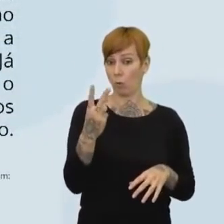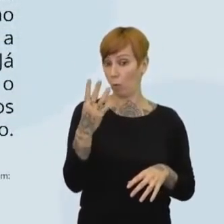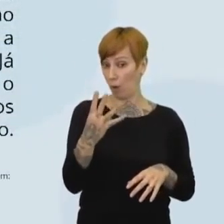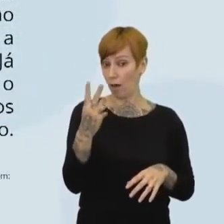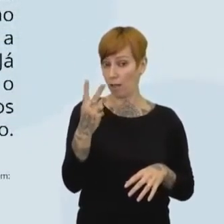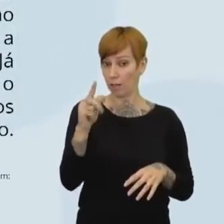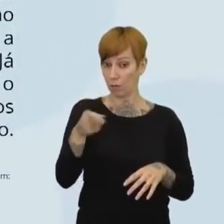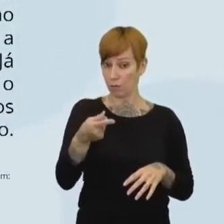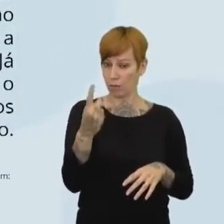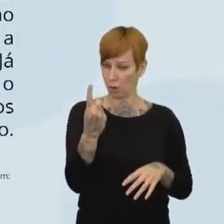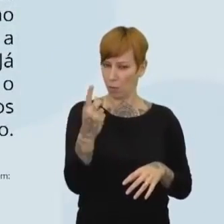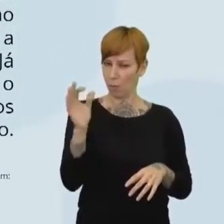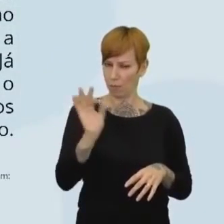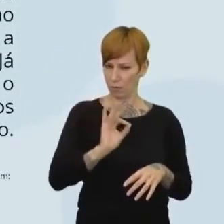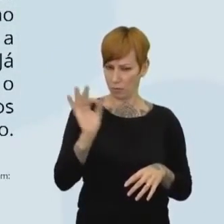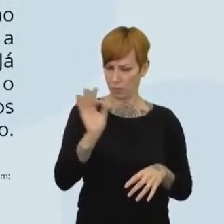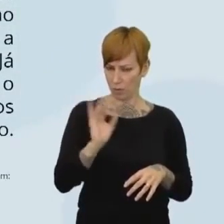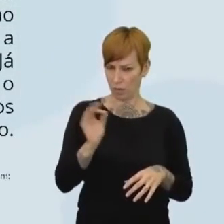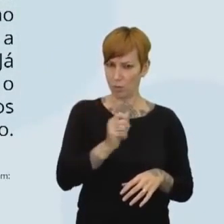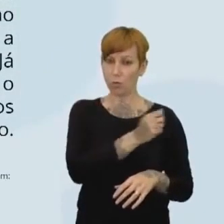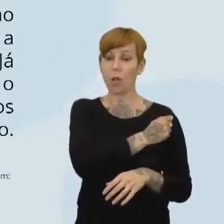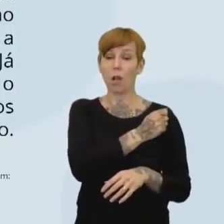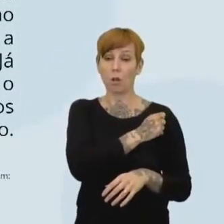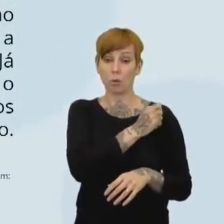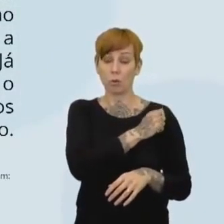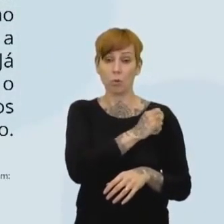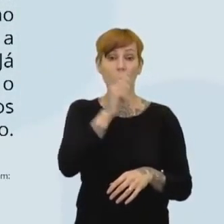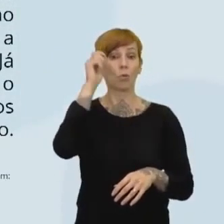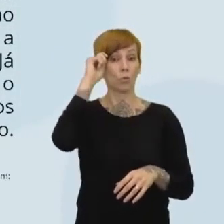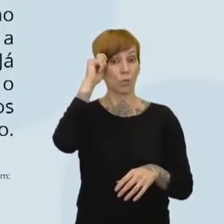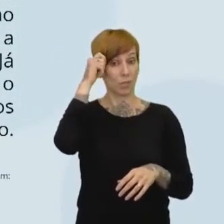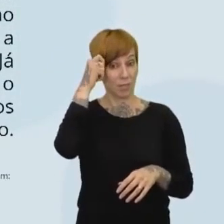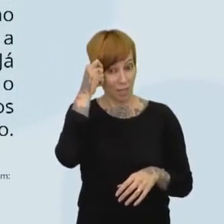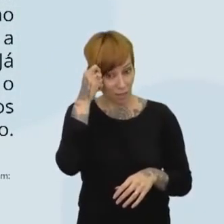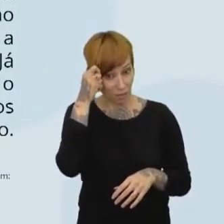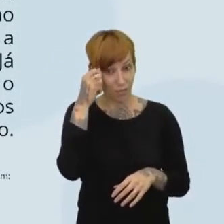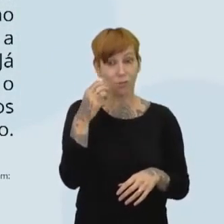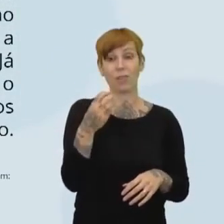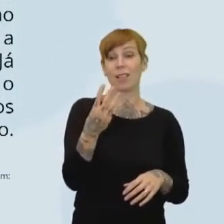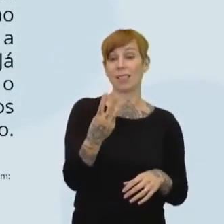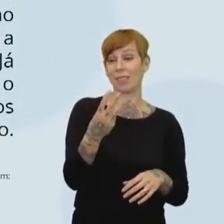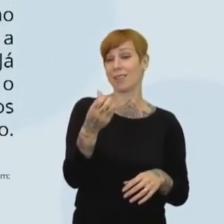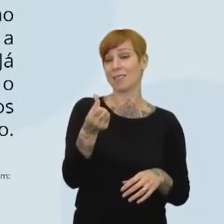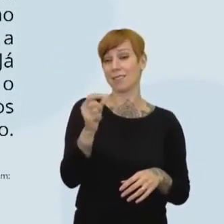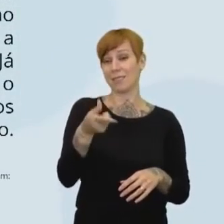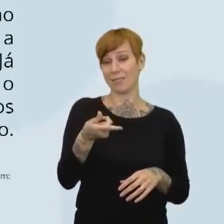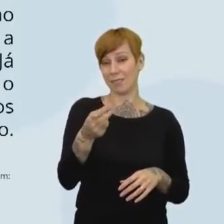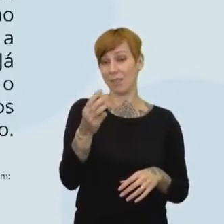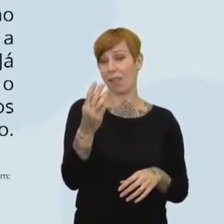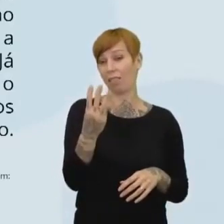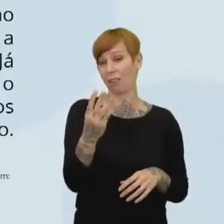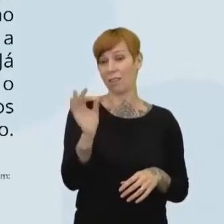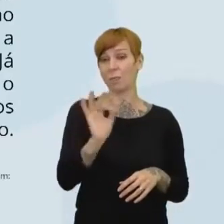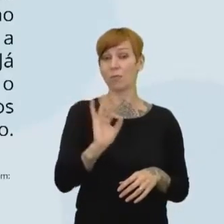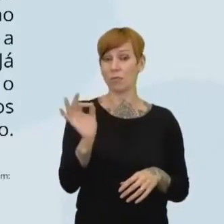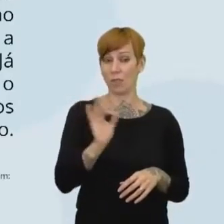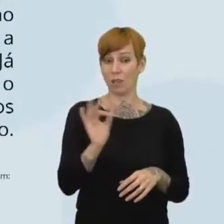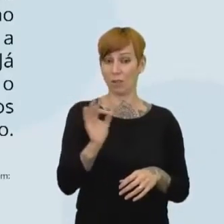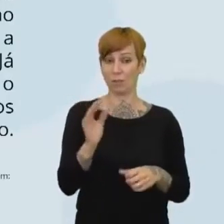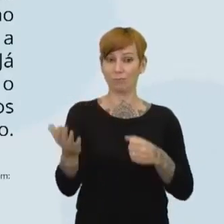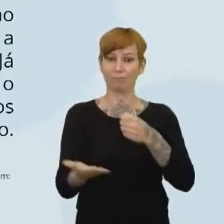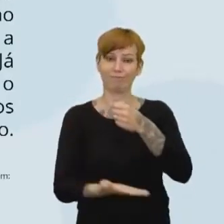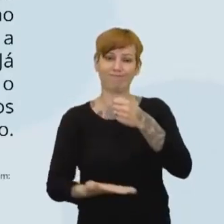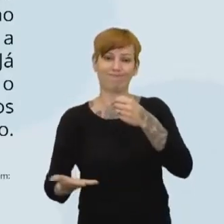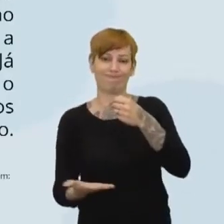dos alunos pardos estavam entre os jovens do 9º ano com competências inferiores ao nível básico. A